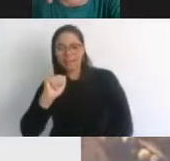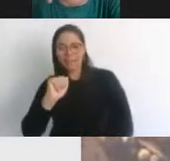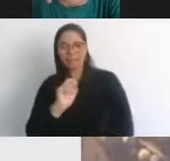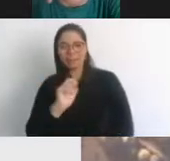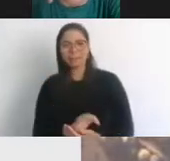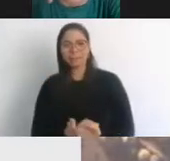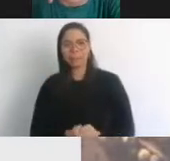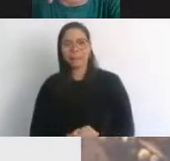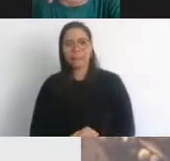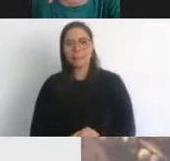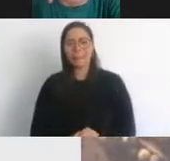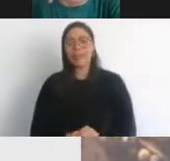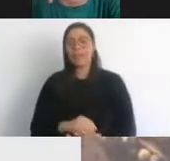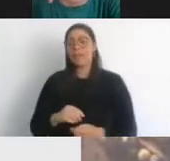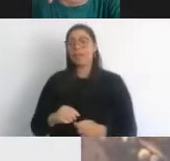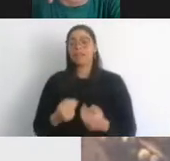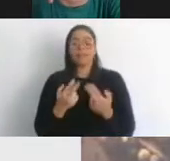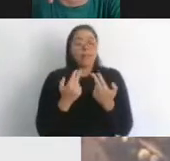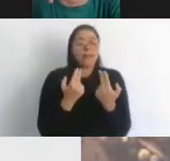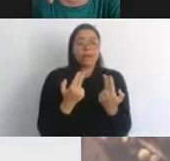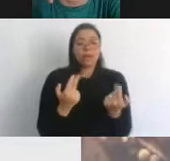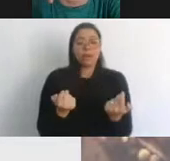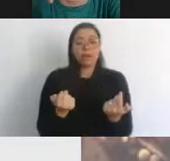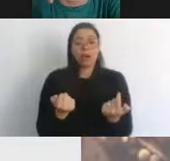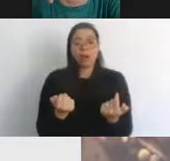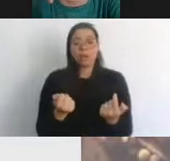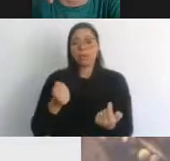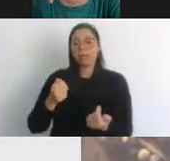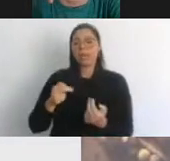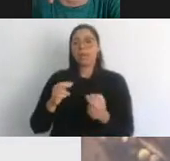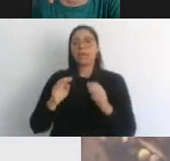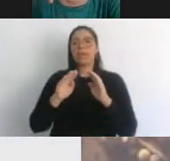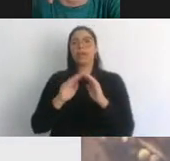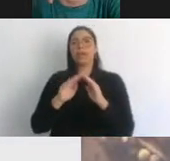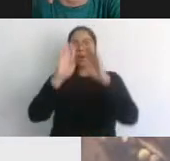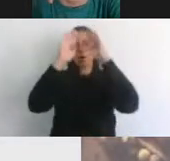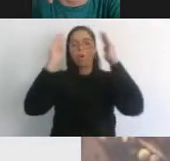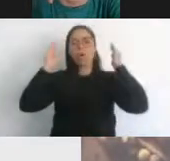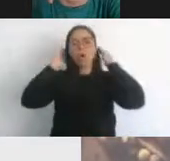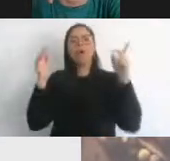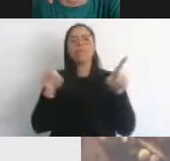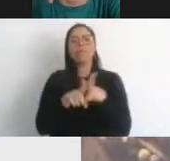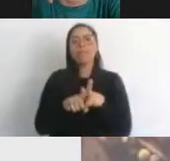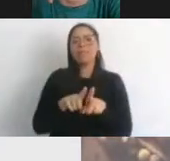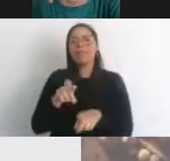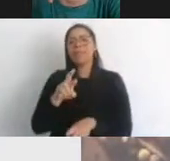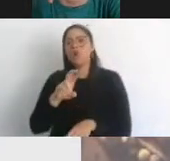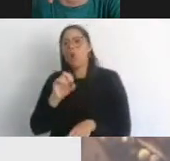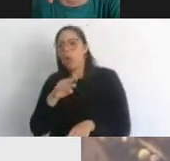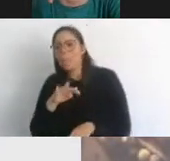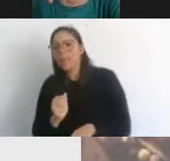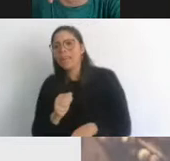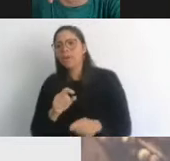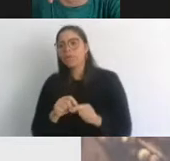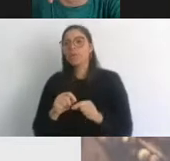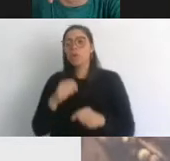tá que é a mesma estrutura que Roma disse romper quando lutava